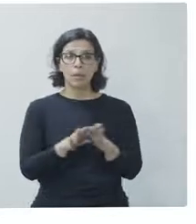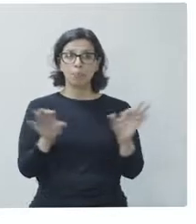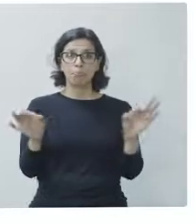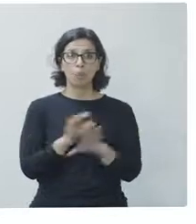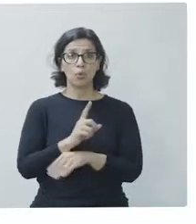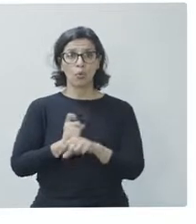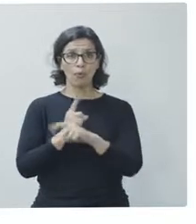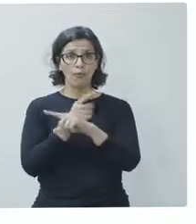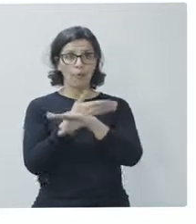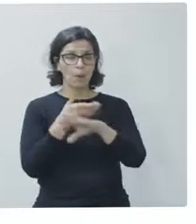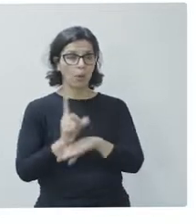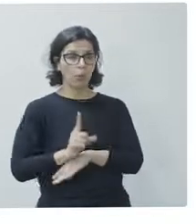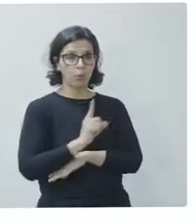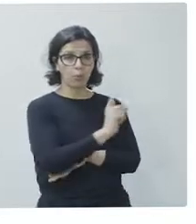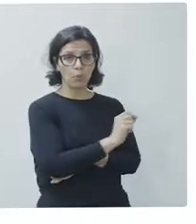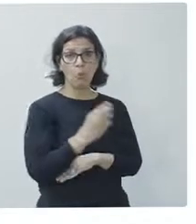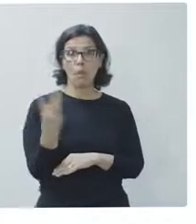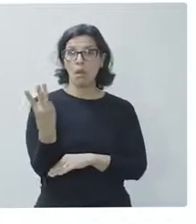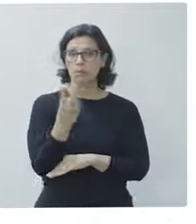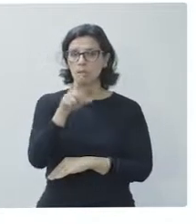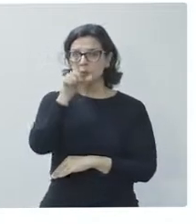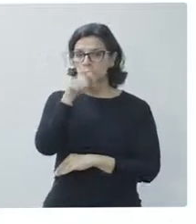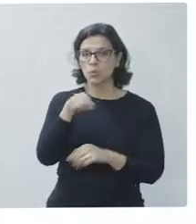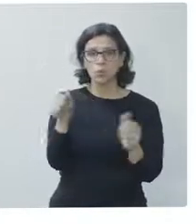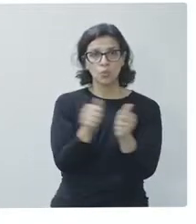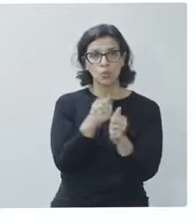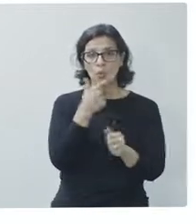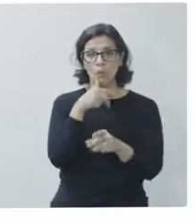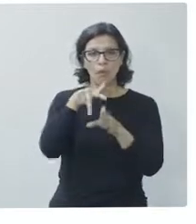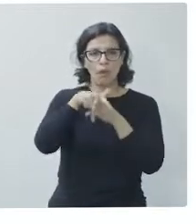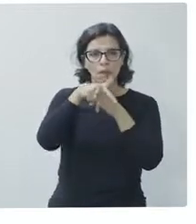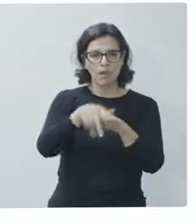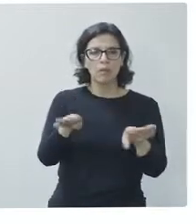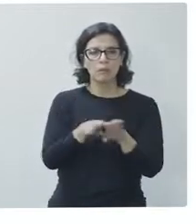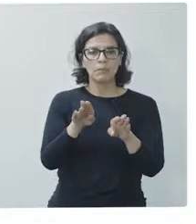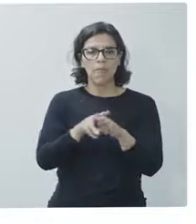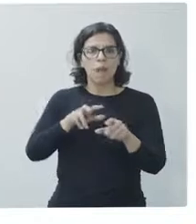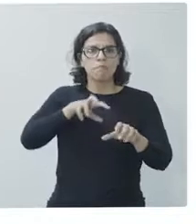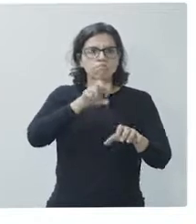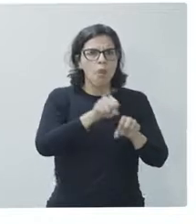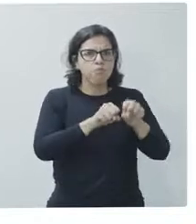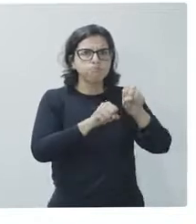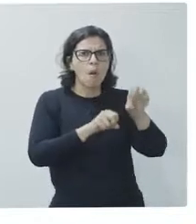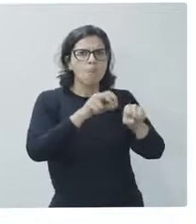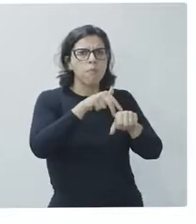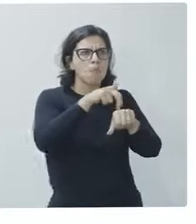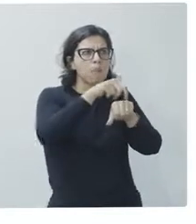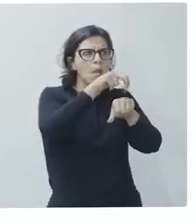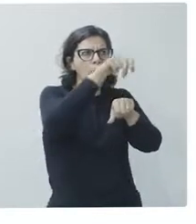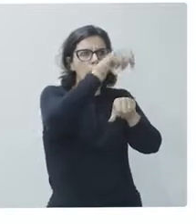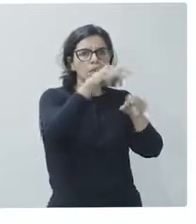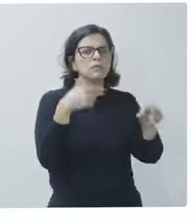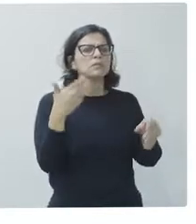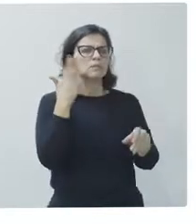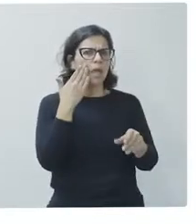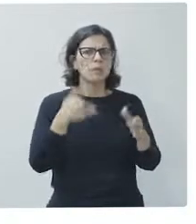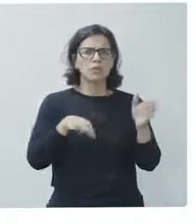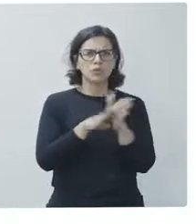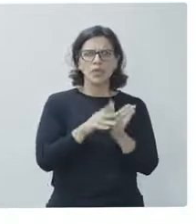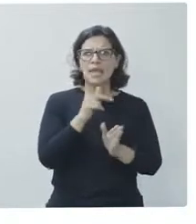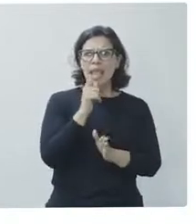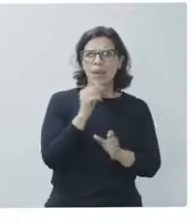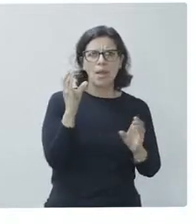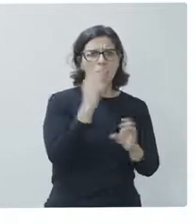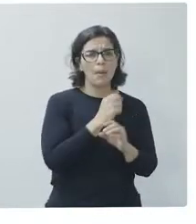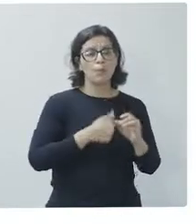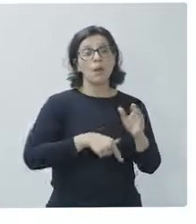Exultantes com o sumiço do verme, as três bruxas e o cavaleiro começaram a subir o morro, certos de que chegariam à fonte